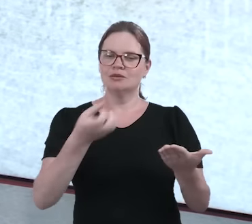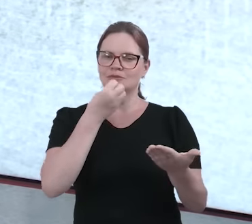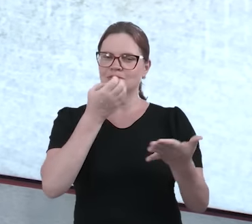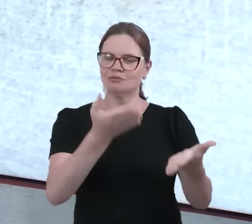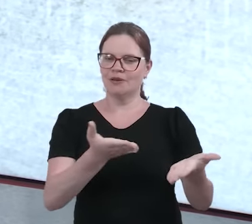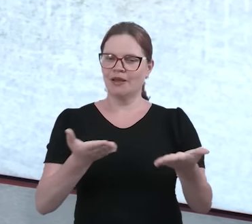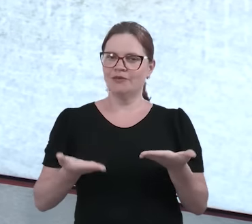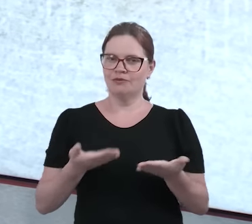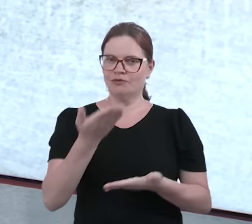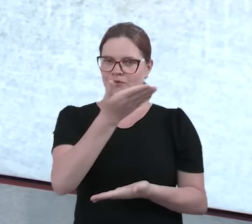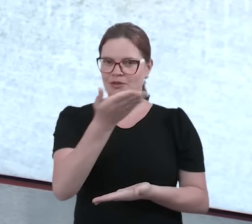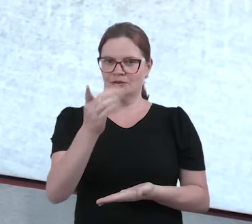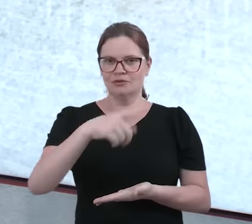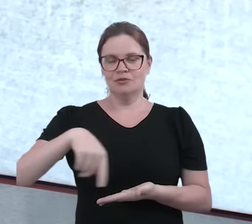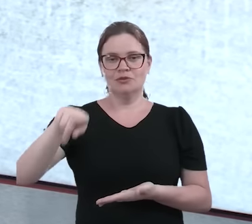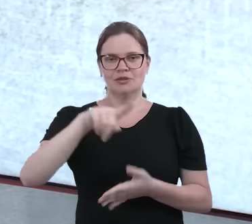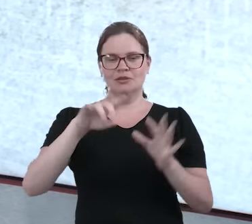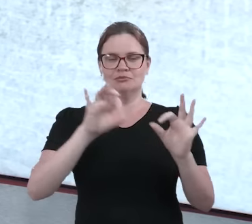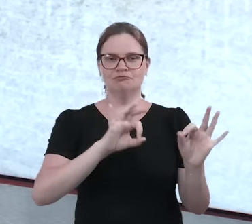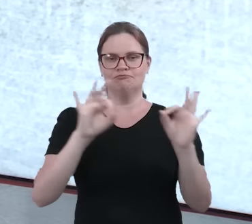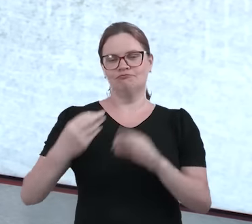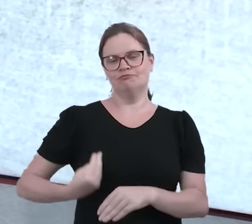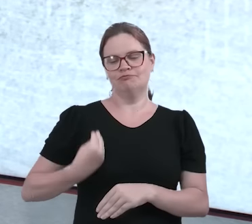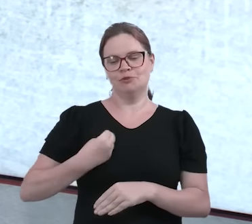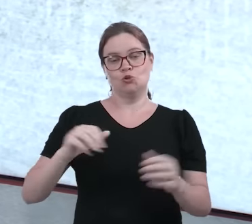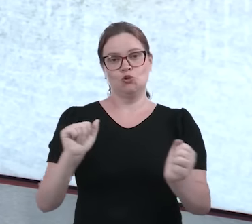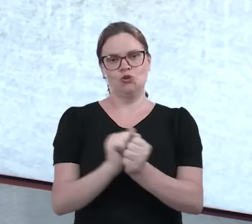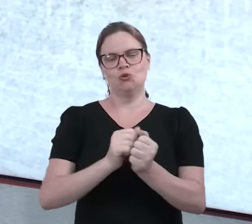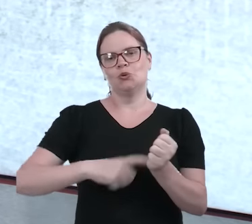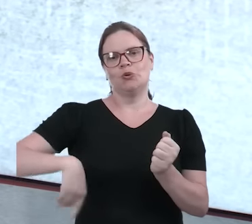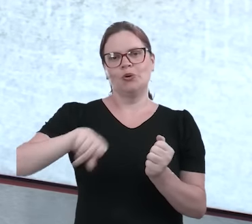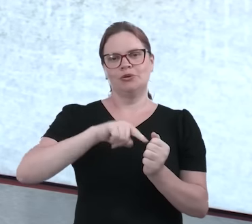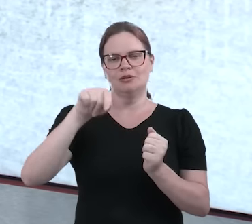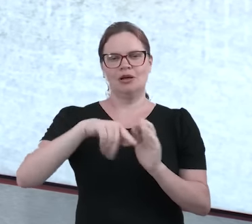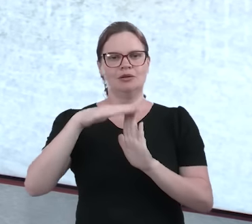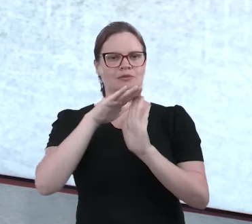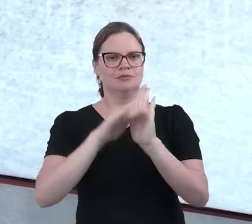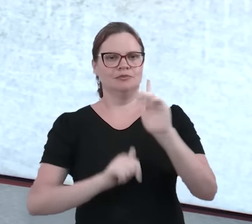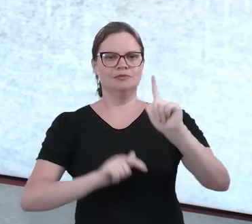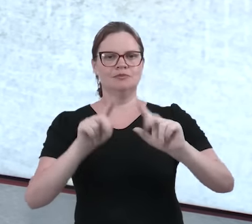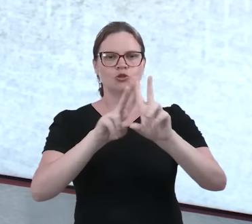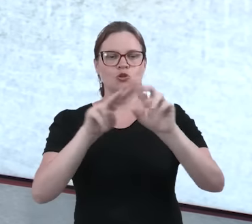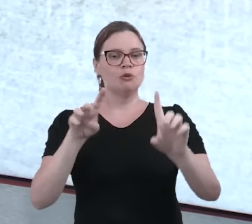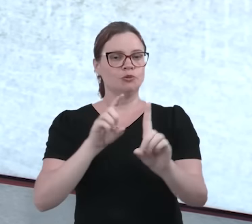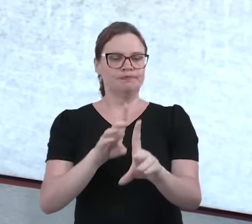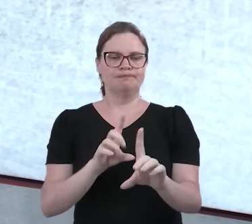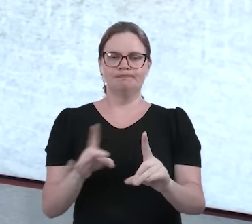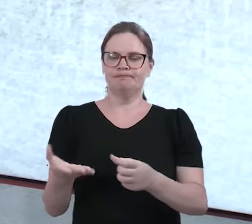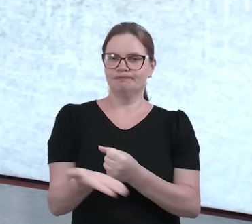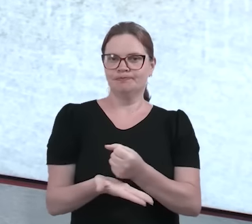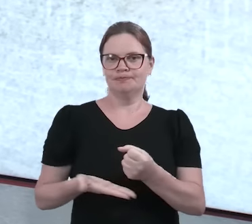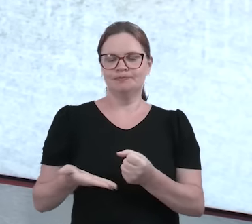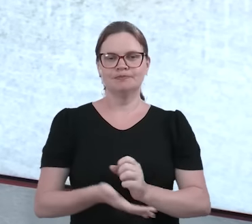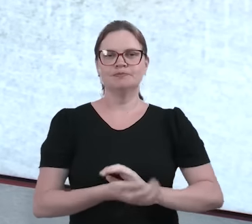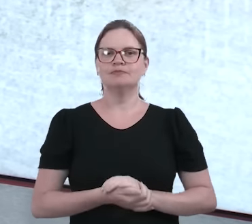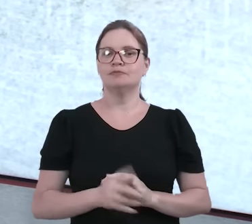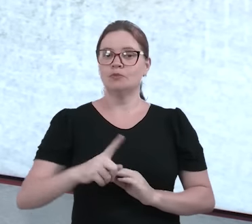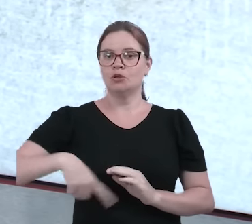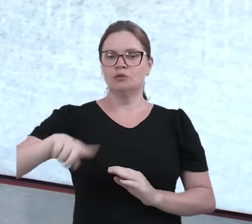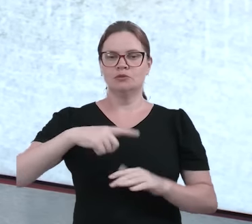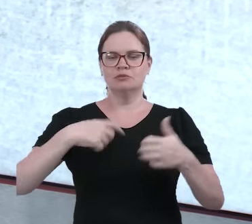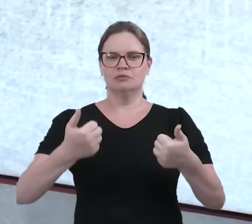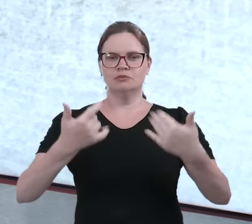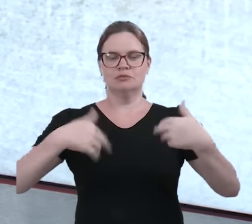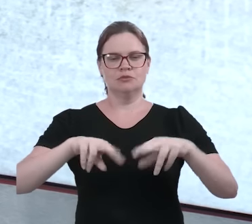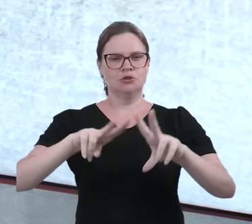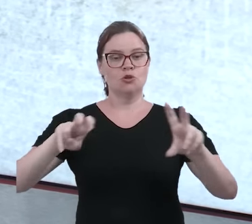por participar aqui mais uma vez conosco no programa Doutrinas Básicas. Para explicar melhor, essas doutrinas básicas